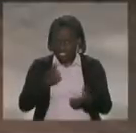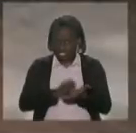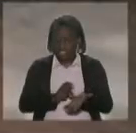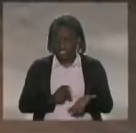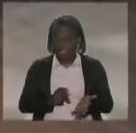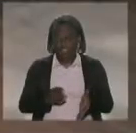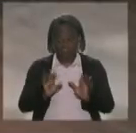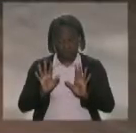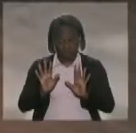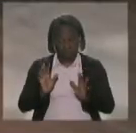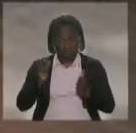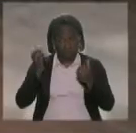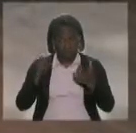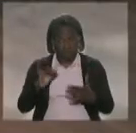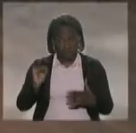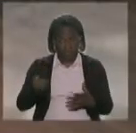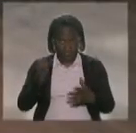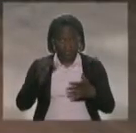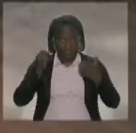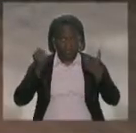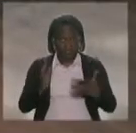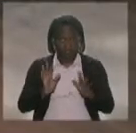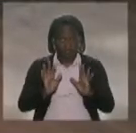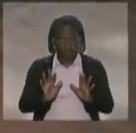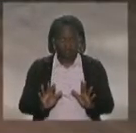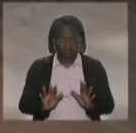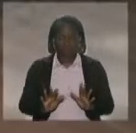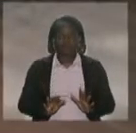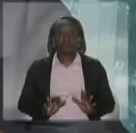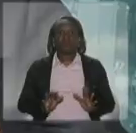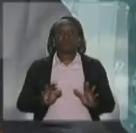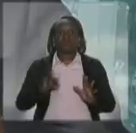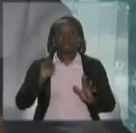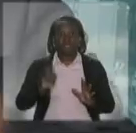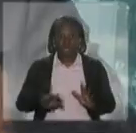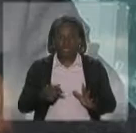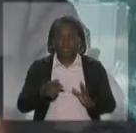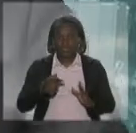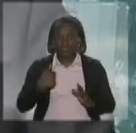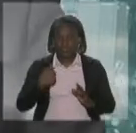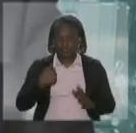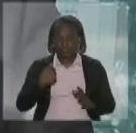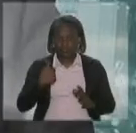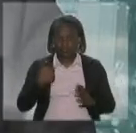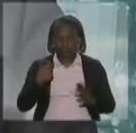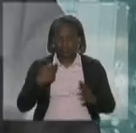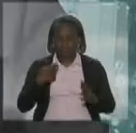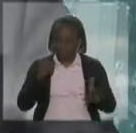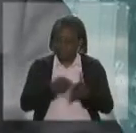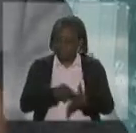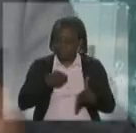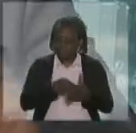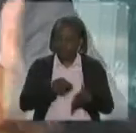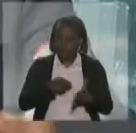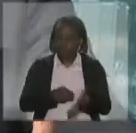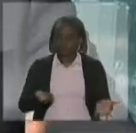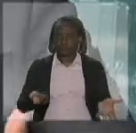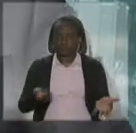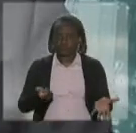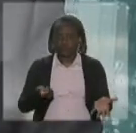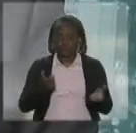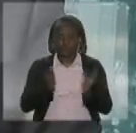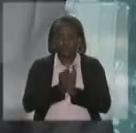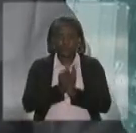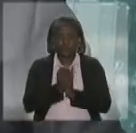vamos aproveitar e dizer quem é é uma coisa que o que eu bato muito e que por vezes